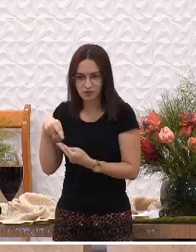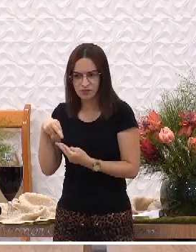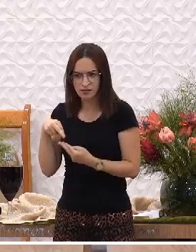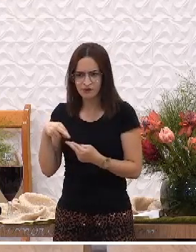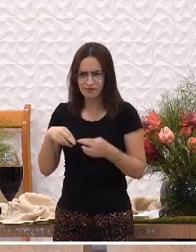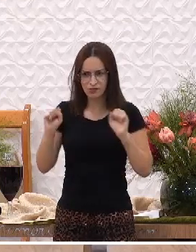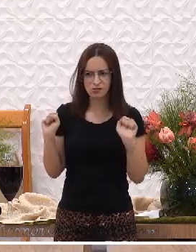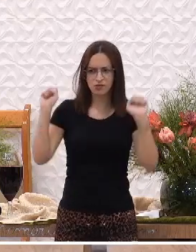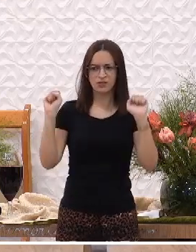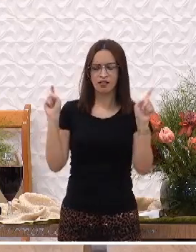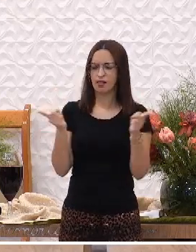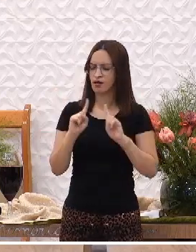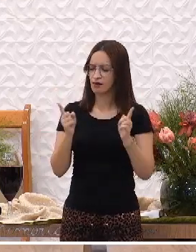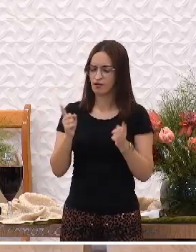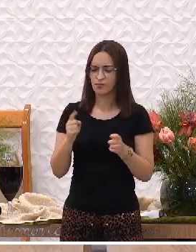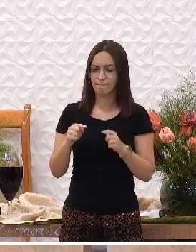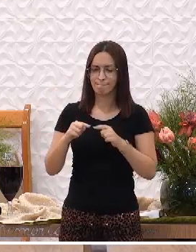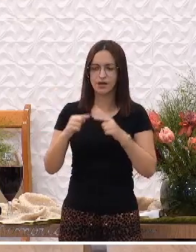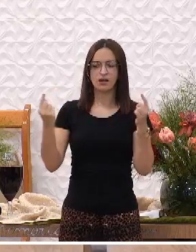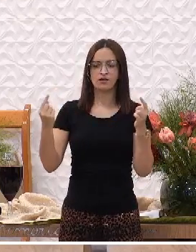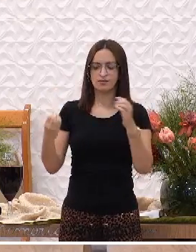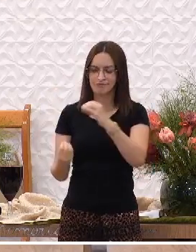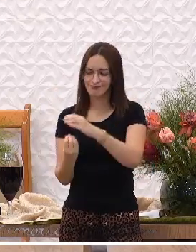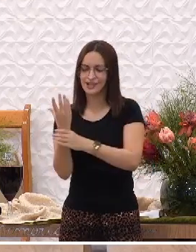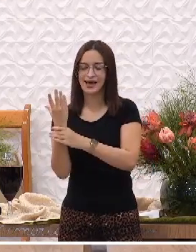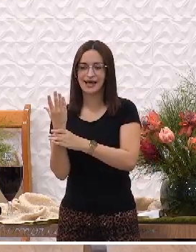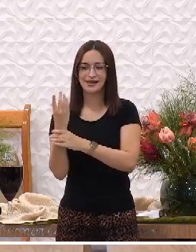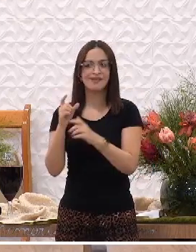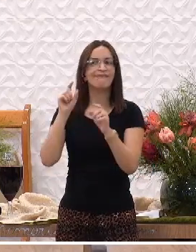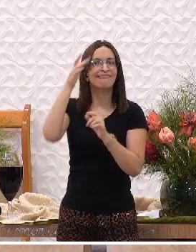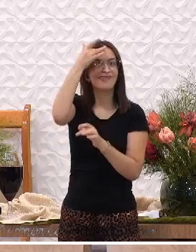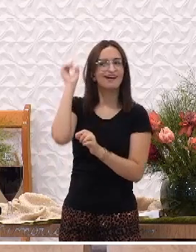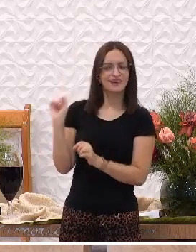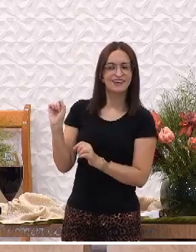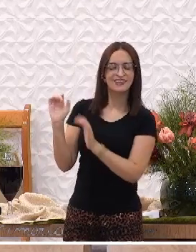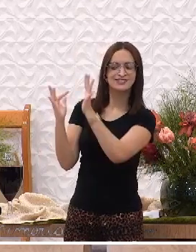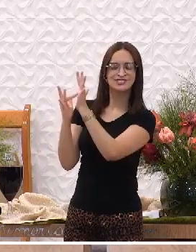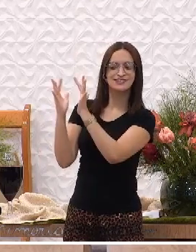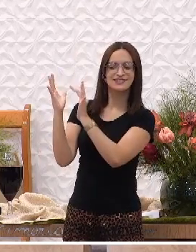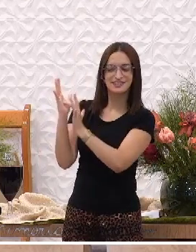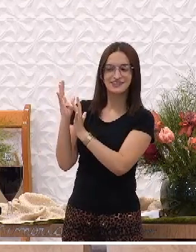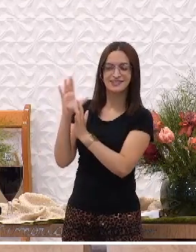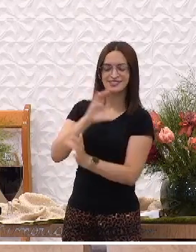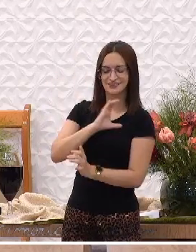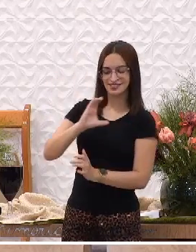fundada pelo próprio Cristo, neste momento aqui. Está escrito em